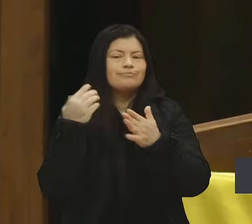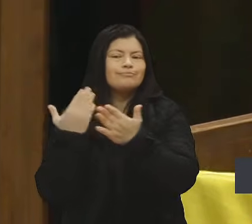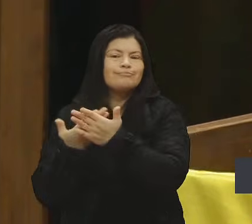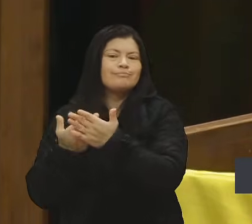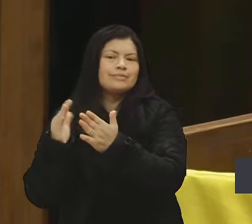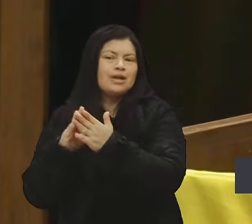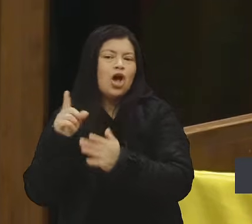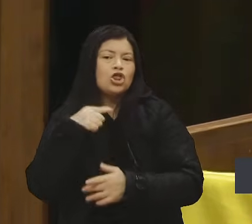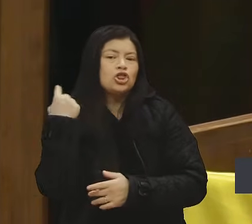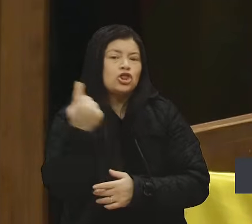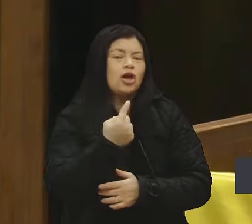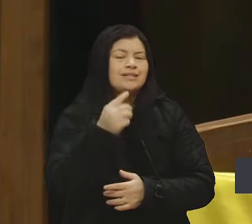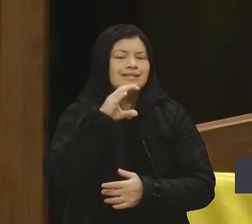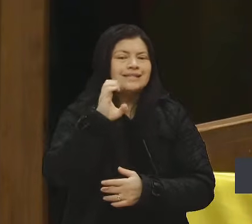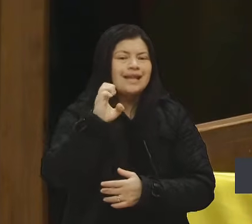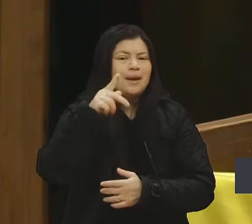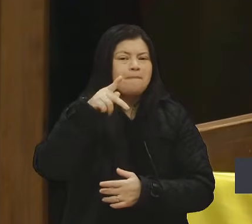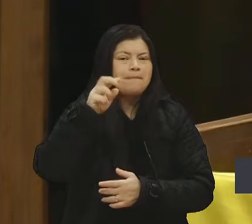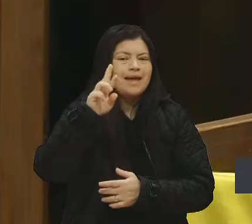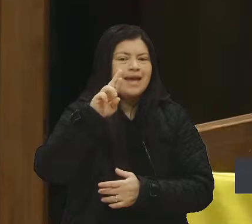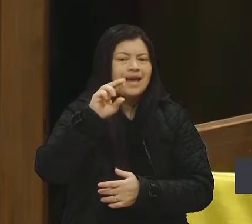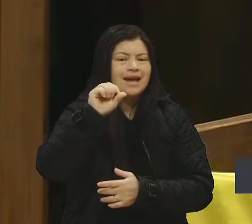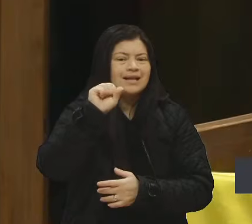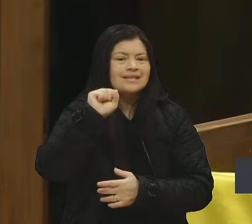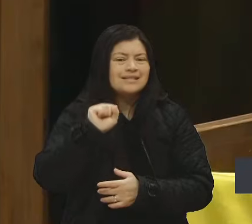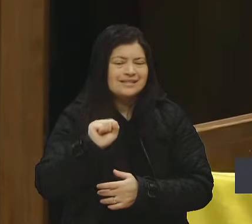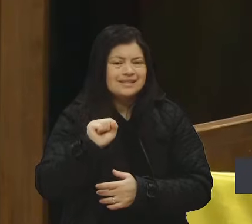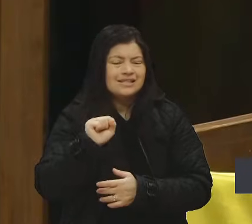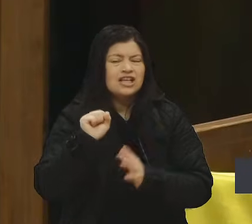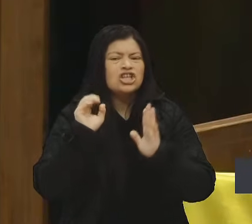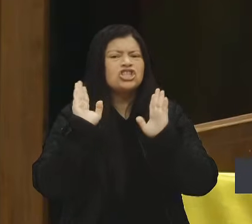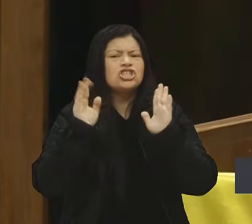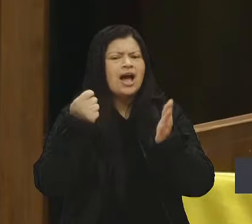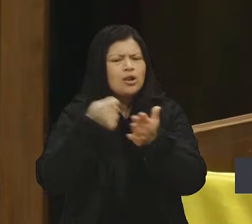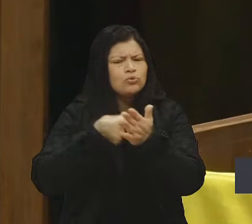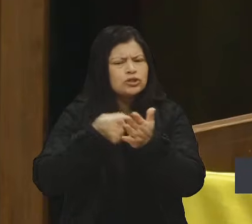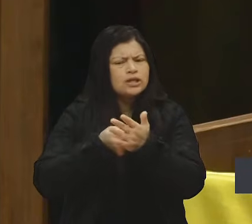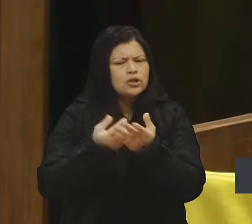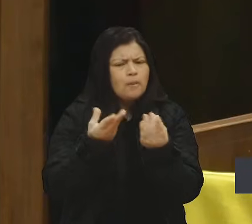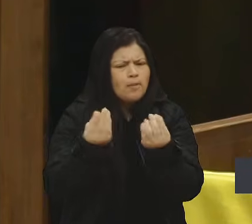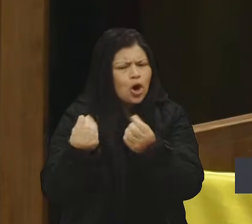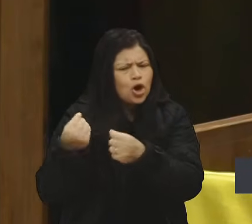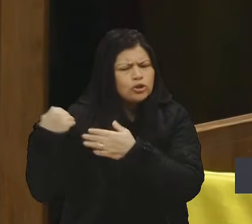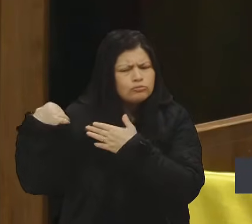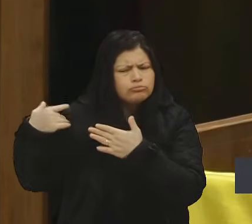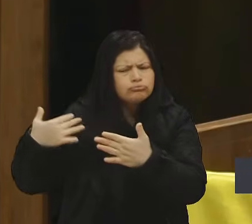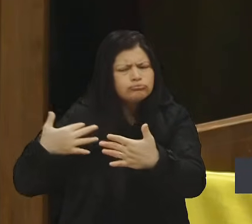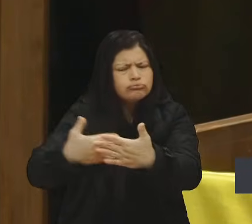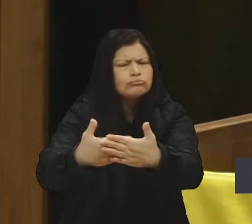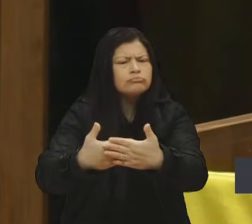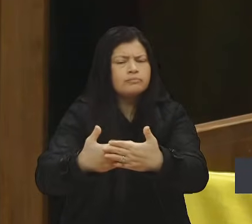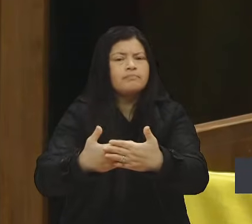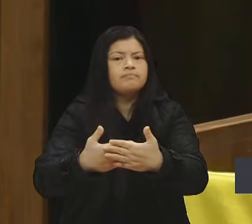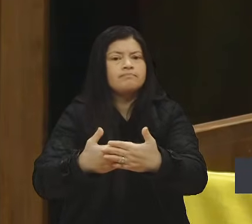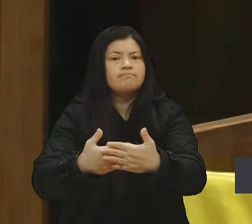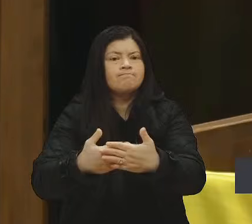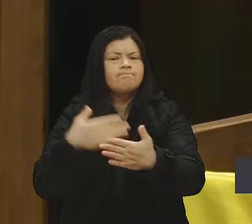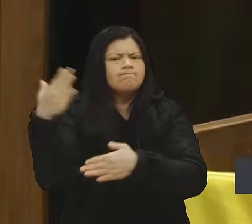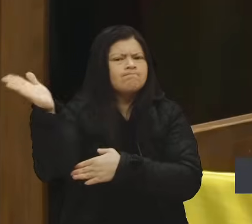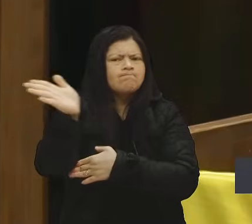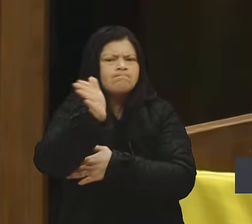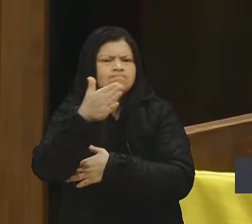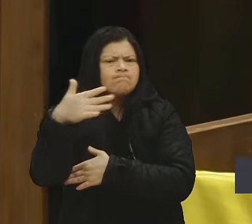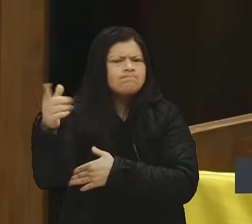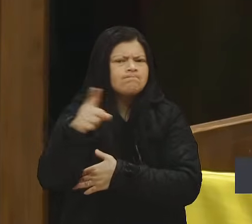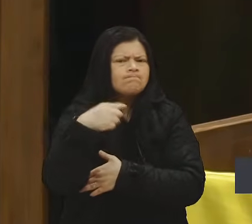Nós, CEPERS, estamos nessa luta há muito tempo e não vamos deixar isso acontecer. A nossa bandeira de